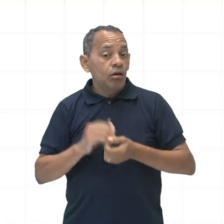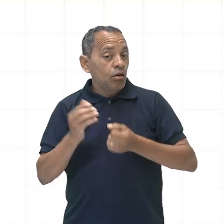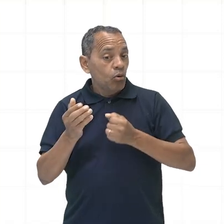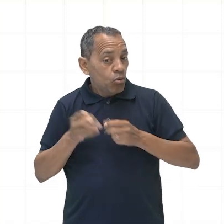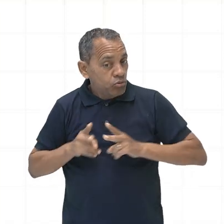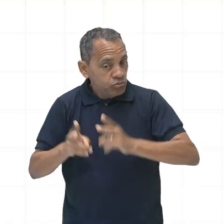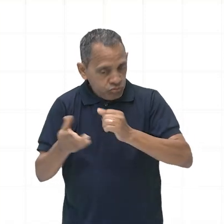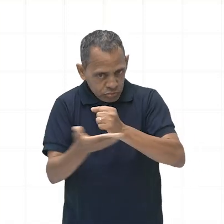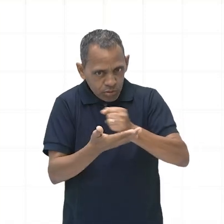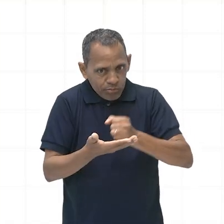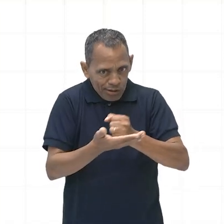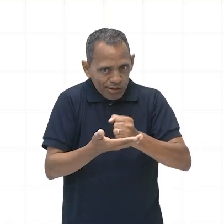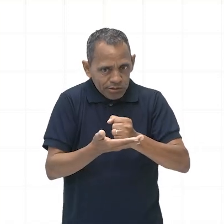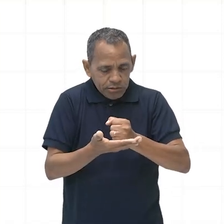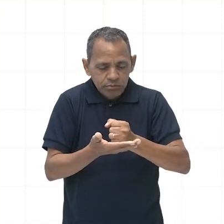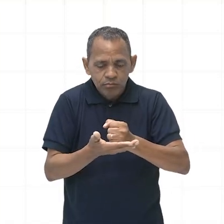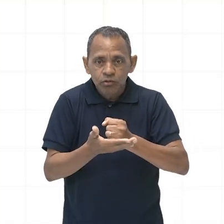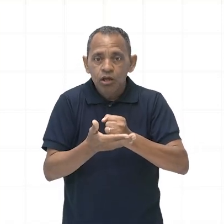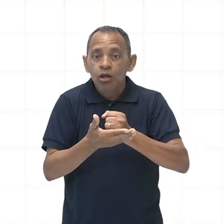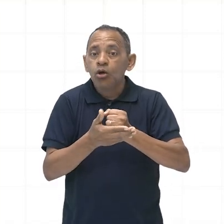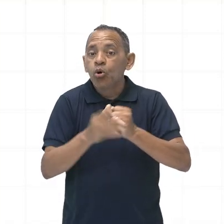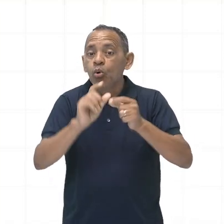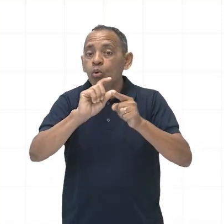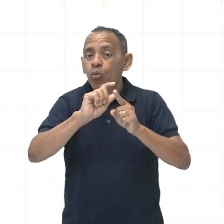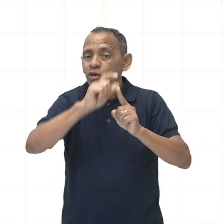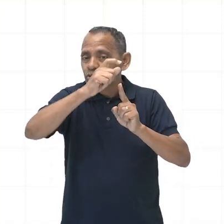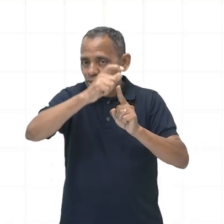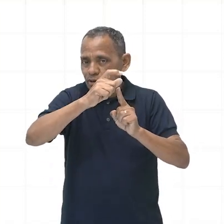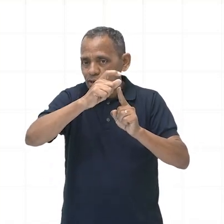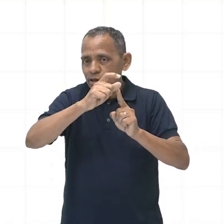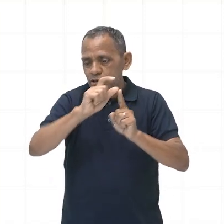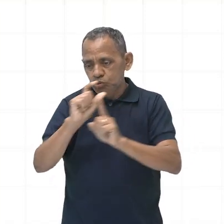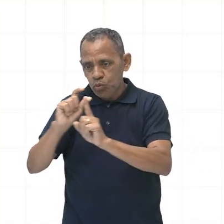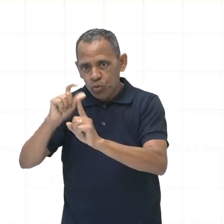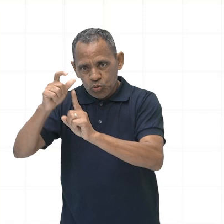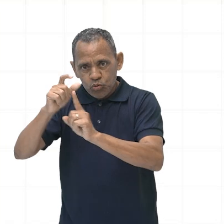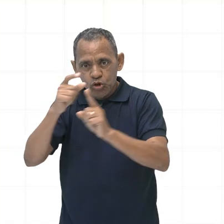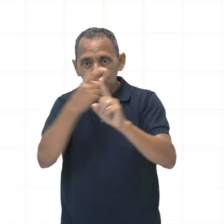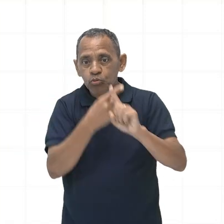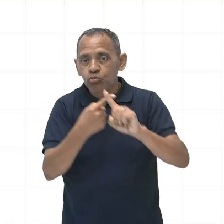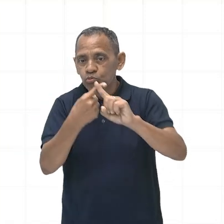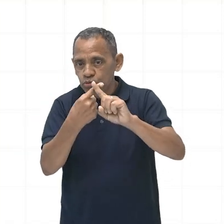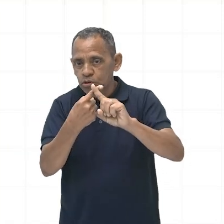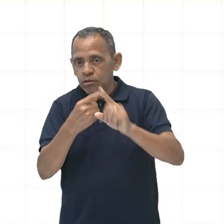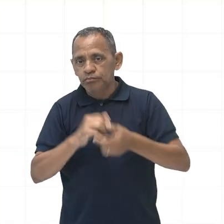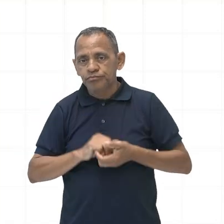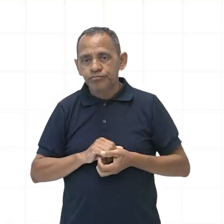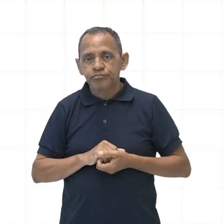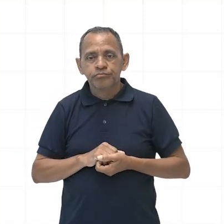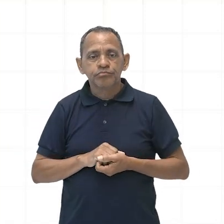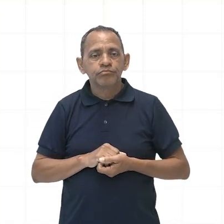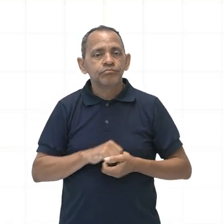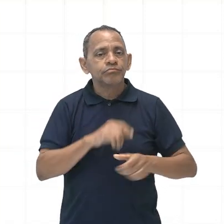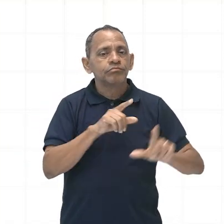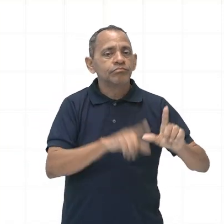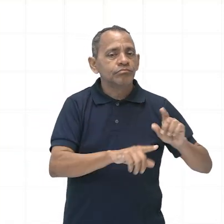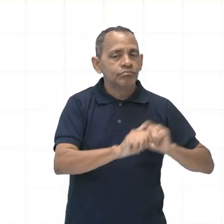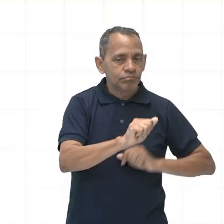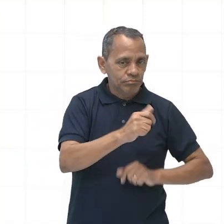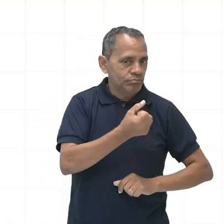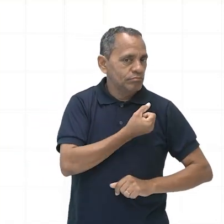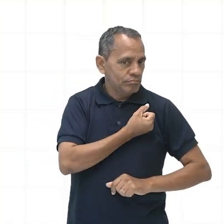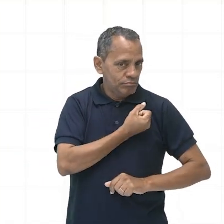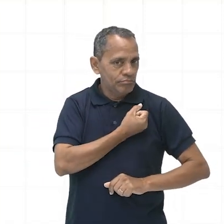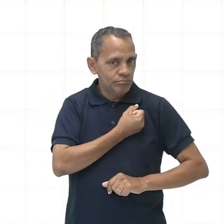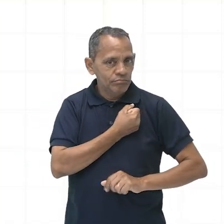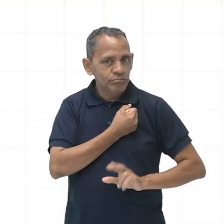devemos multiplicar. E então, mais uma vez, nós temos aqui a letra A, é um número, né? Está representando aí